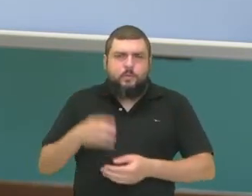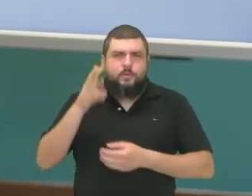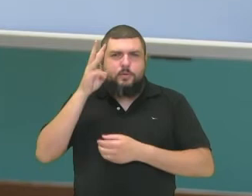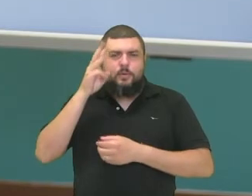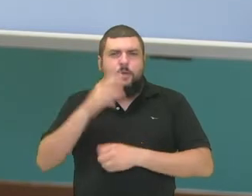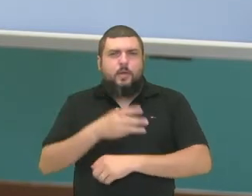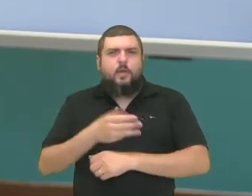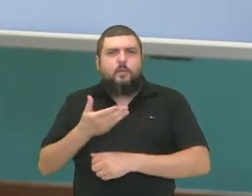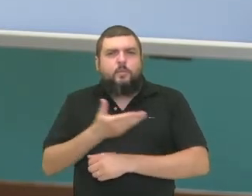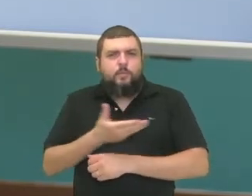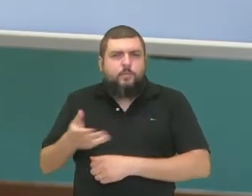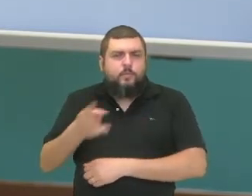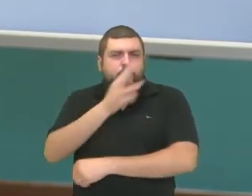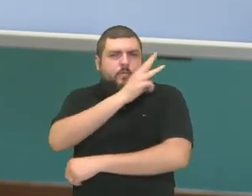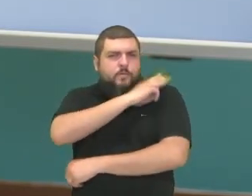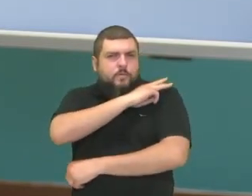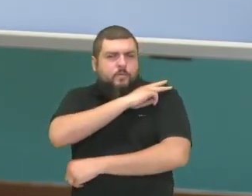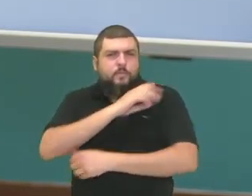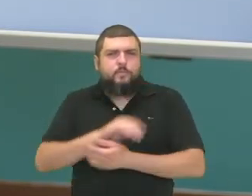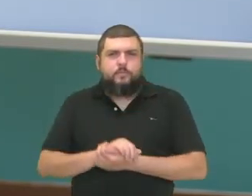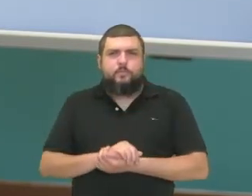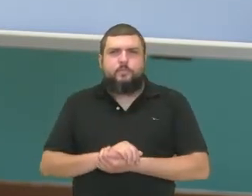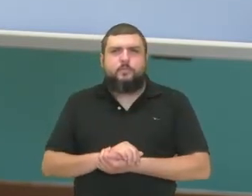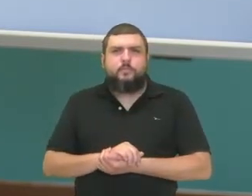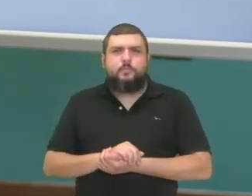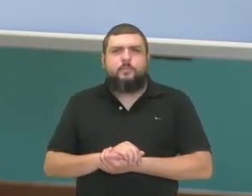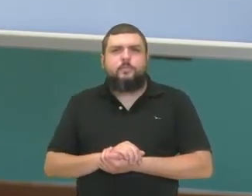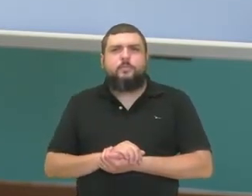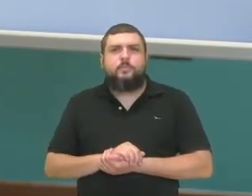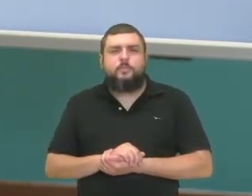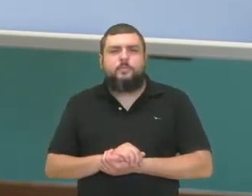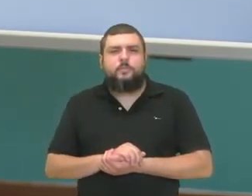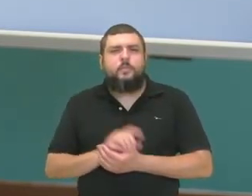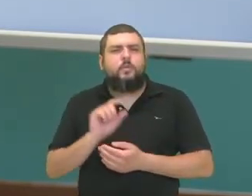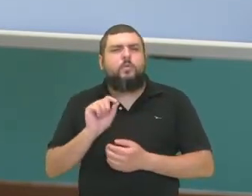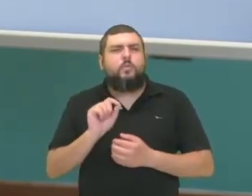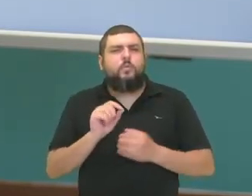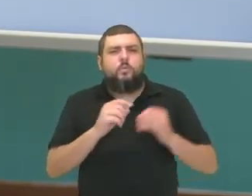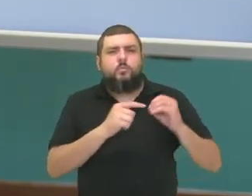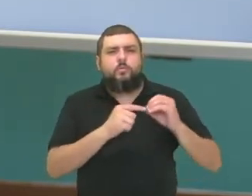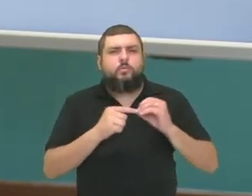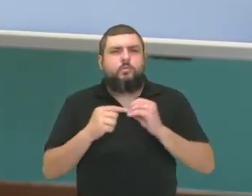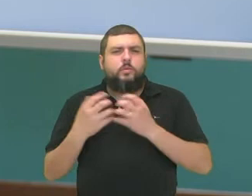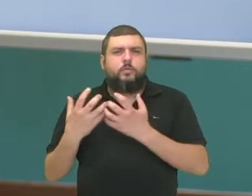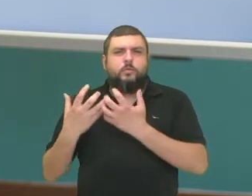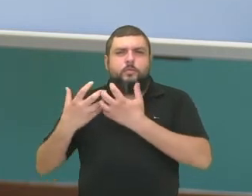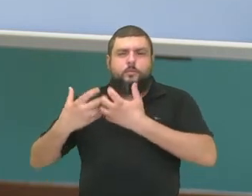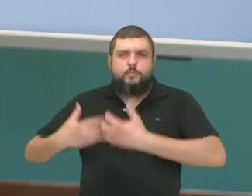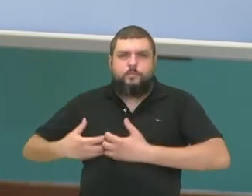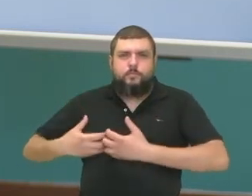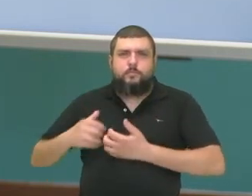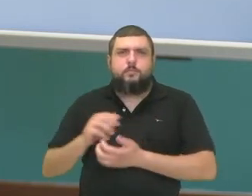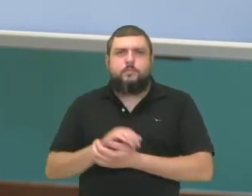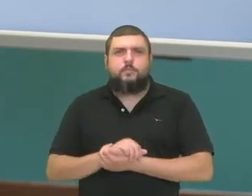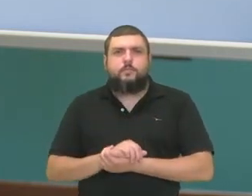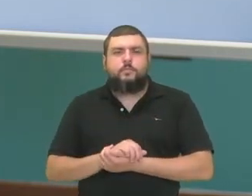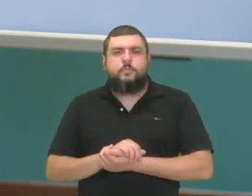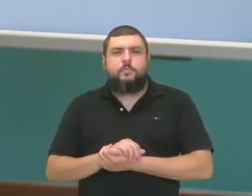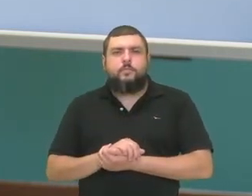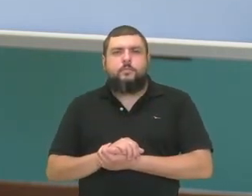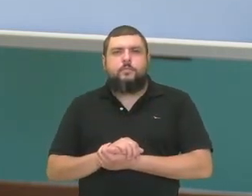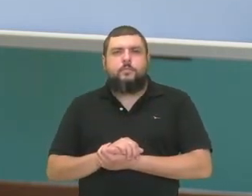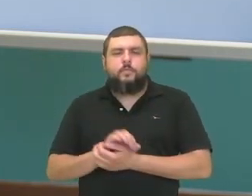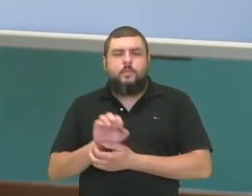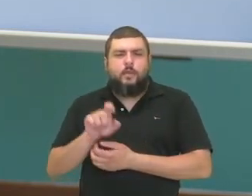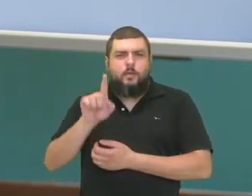ensino médio? O que é isomeria de função e isomeria de compensação? São questionamentos que você